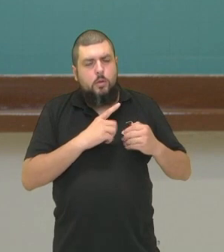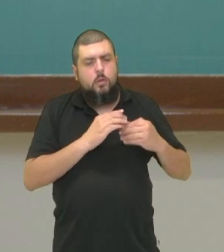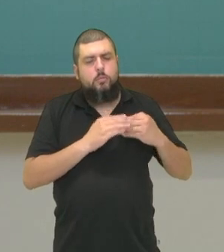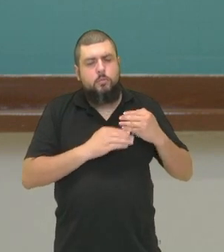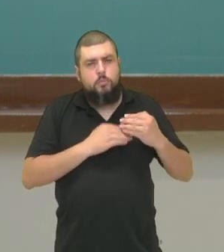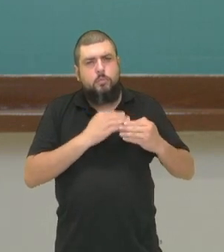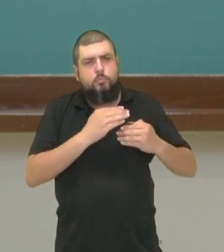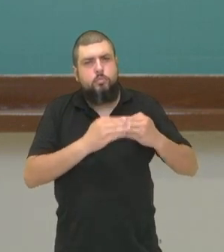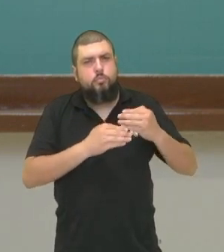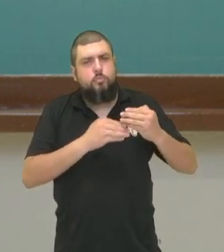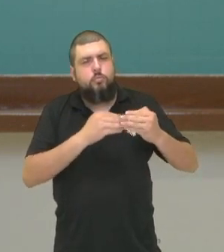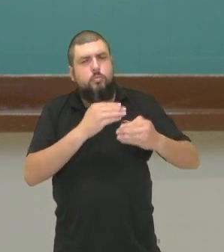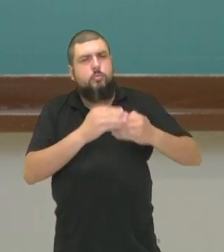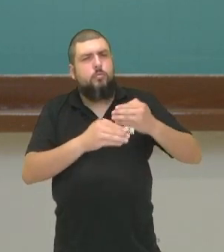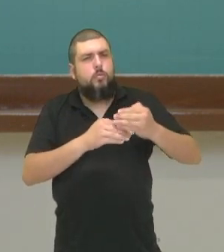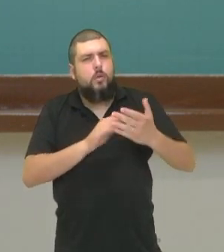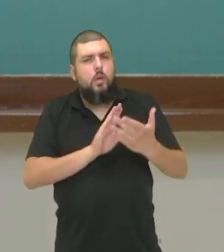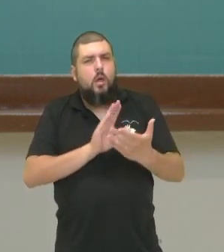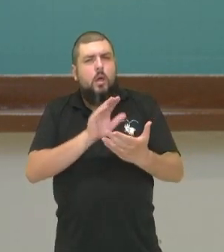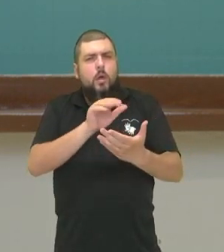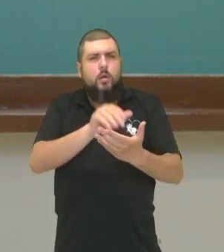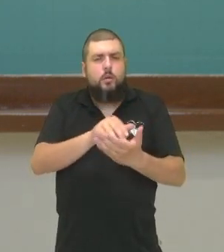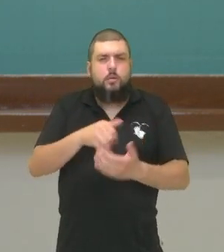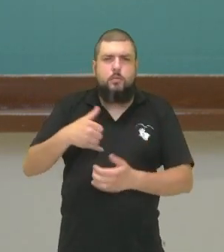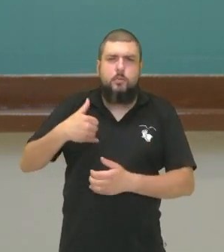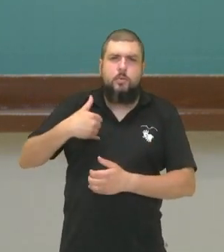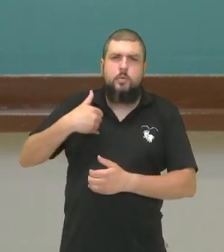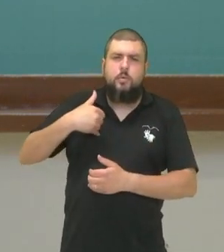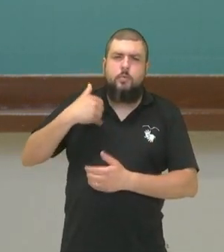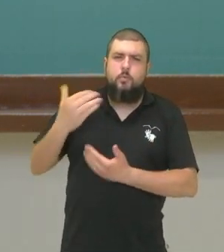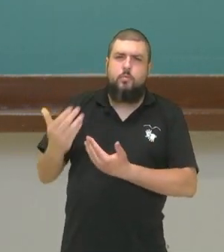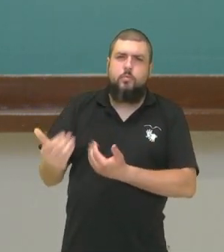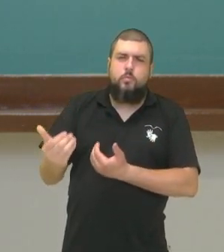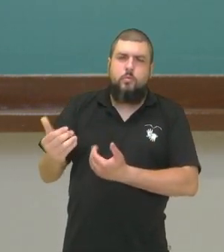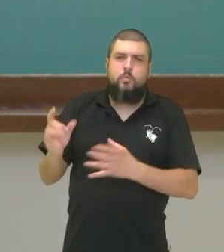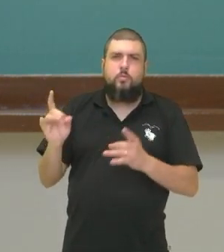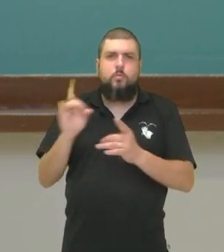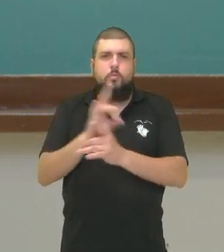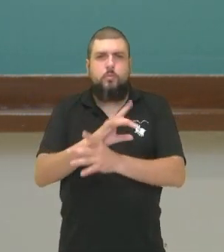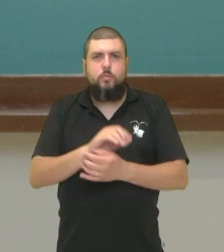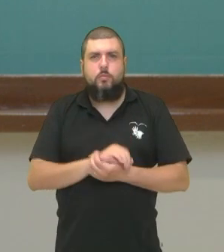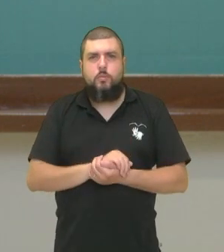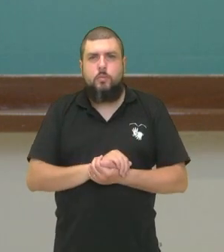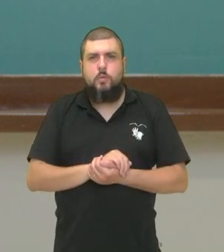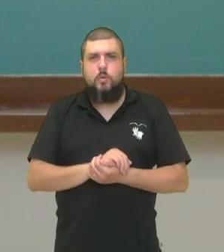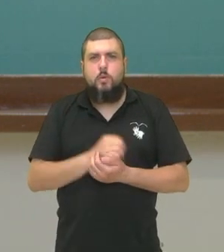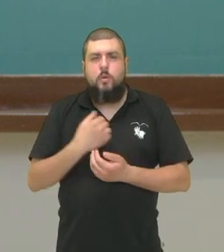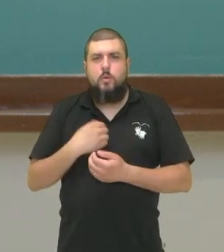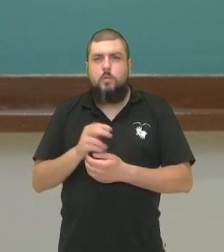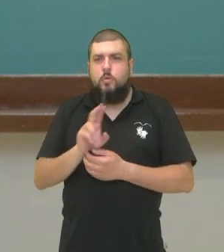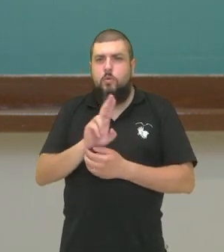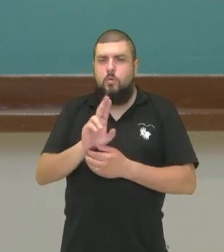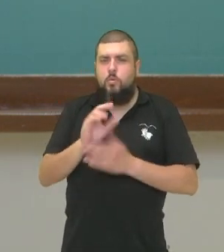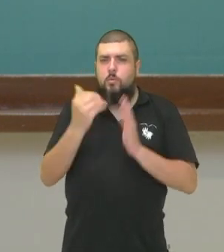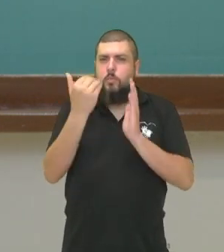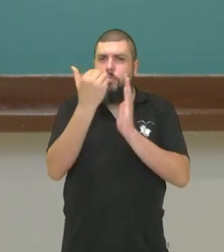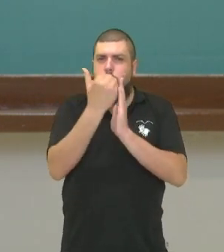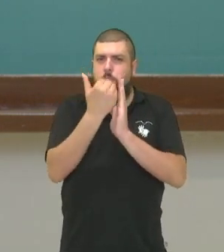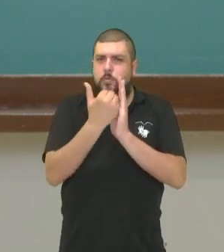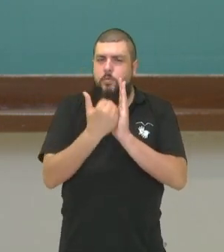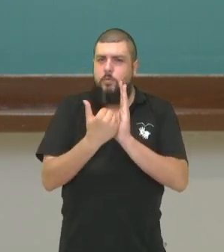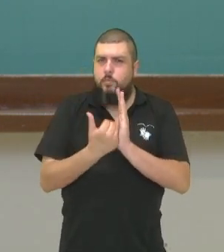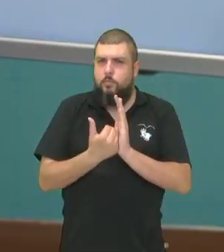fim lá na puberdade. Então, relembrando os órgãos, vamos, falem comigo. O